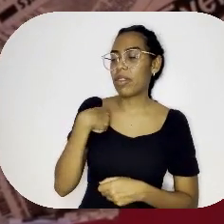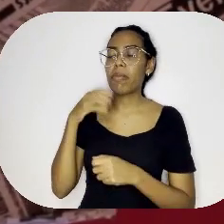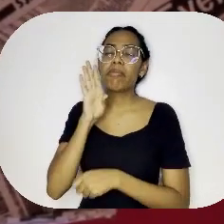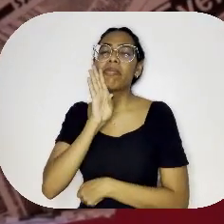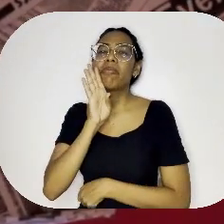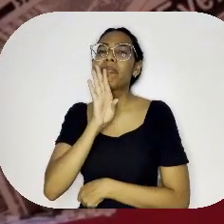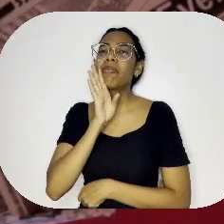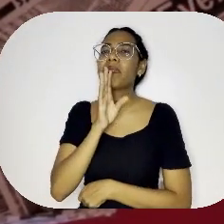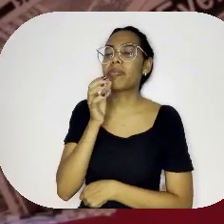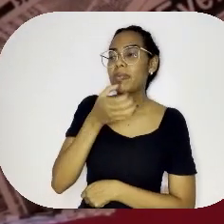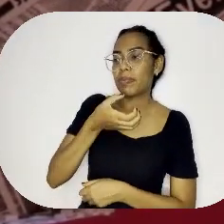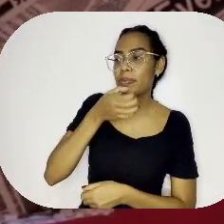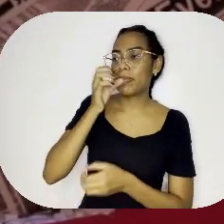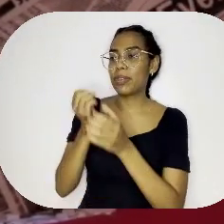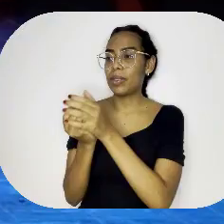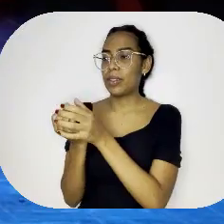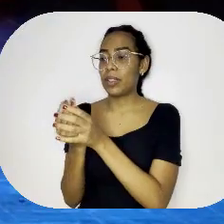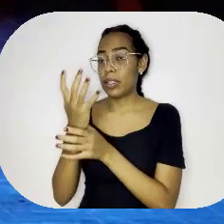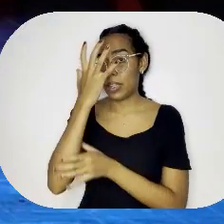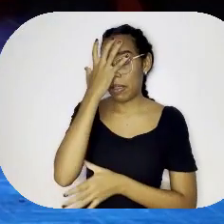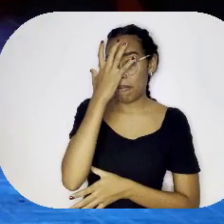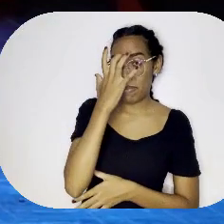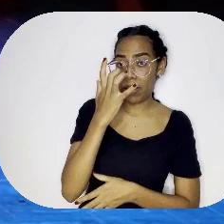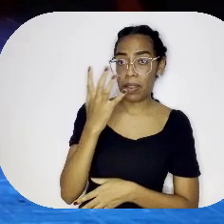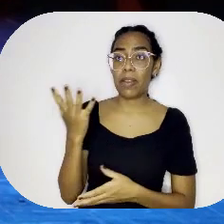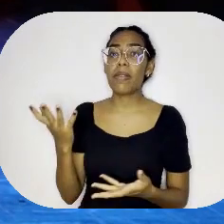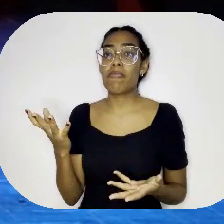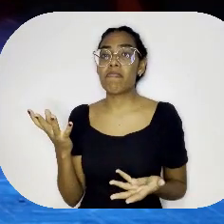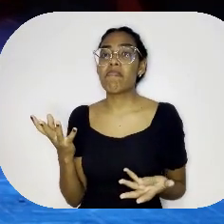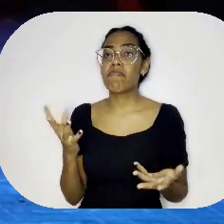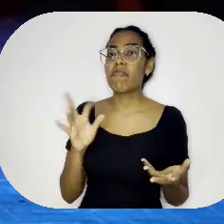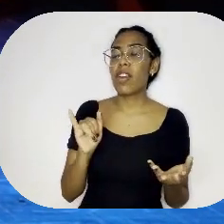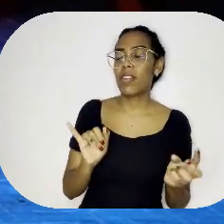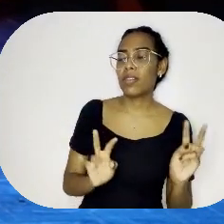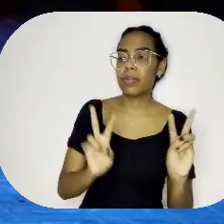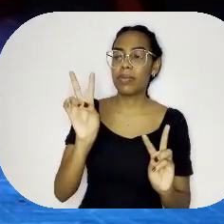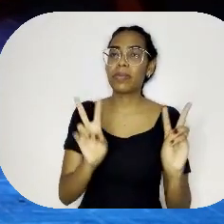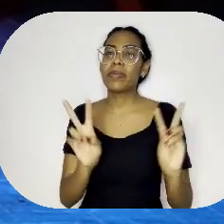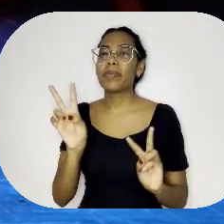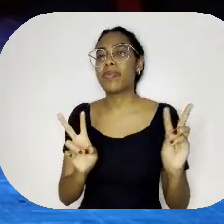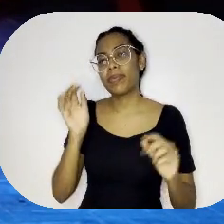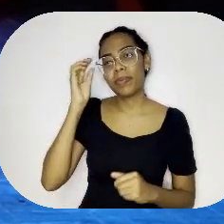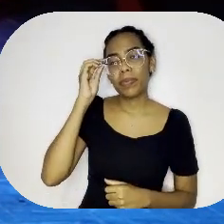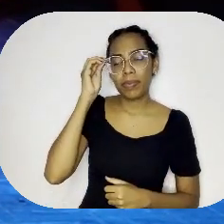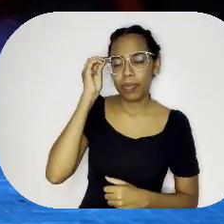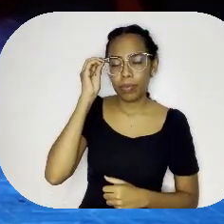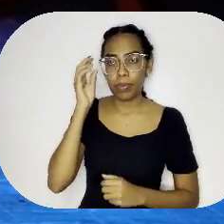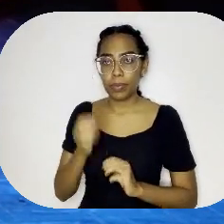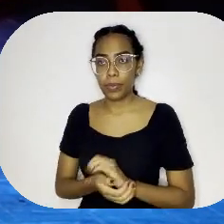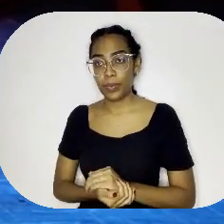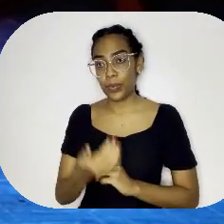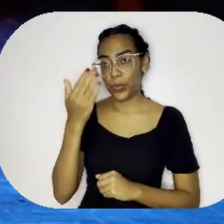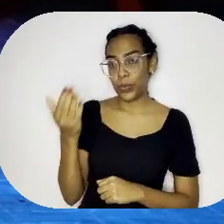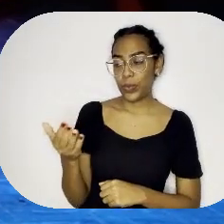você merece. Tudo vai bem, tudo legal. Cerveja, samba e amanhã